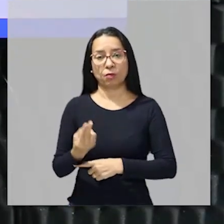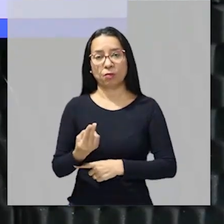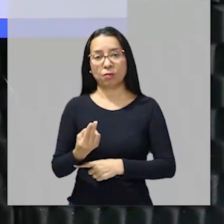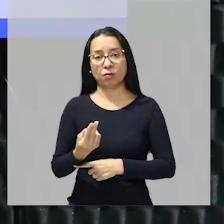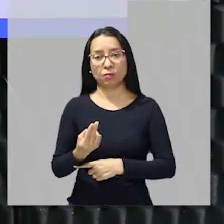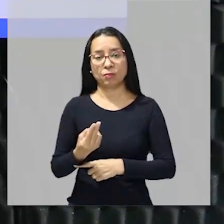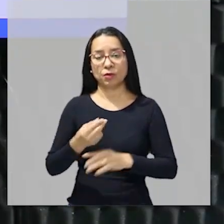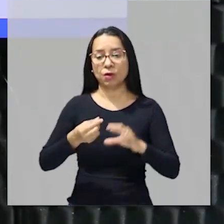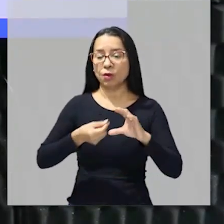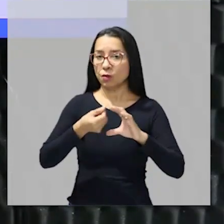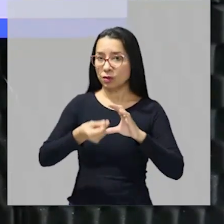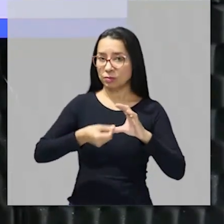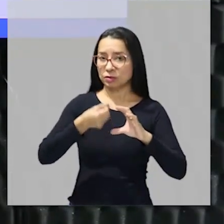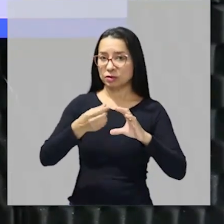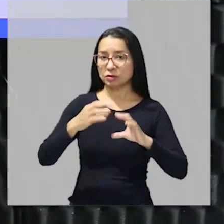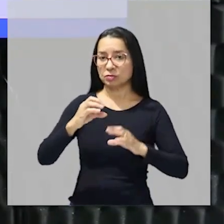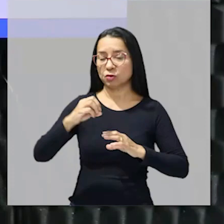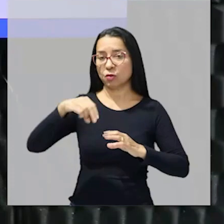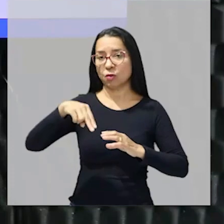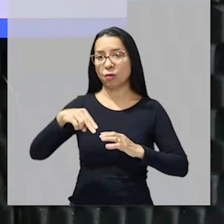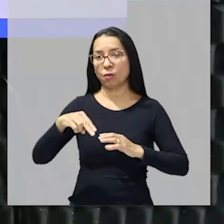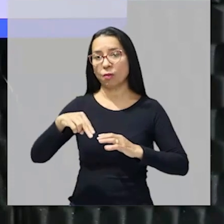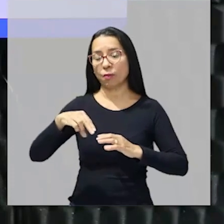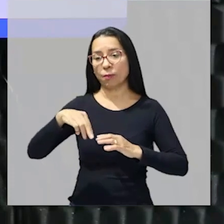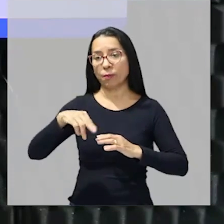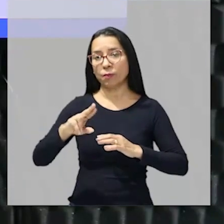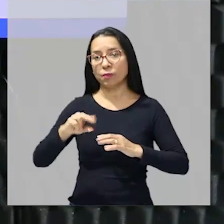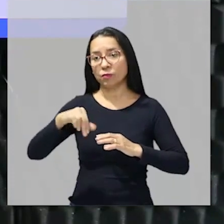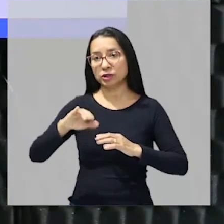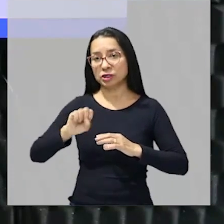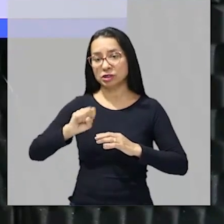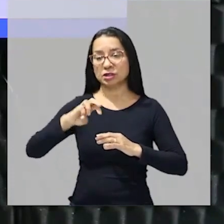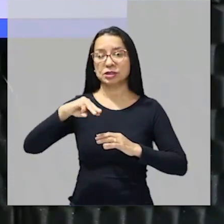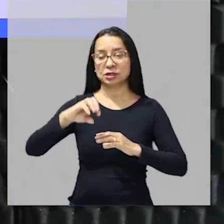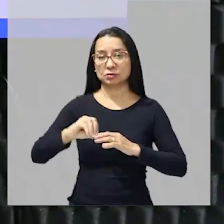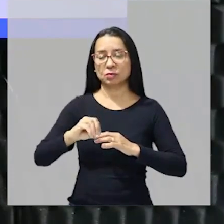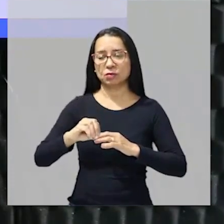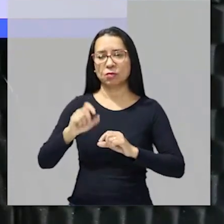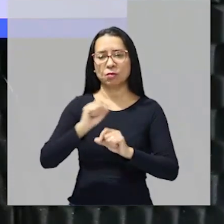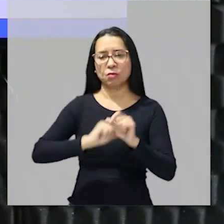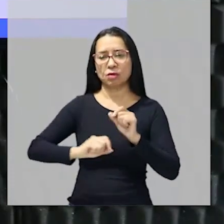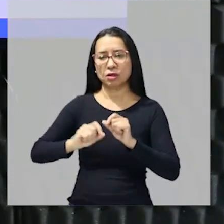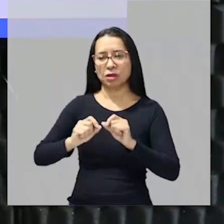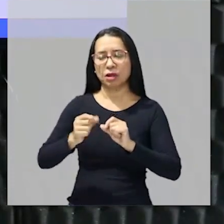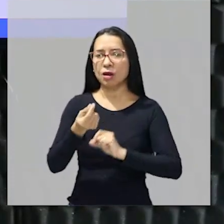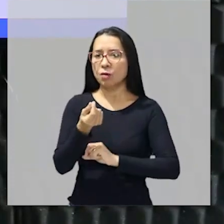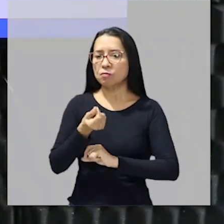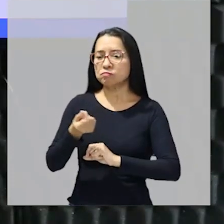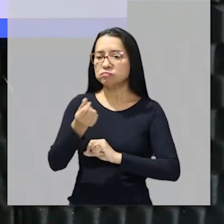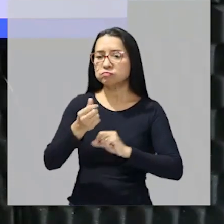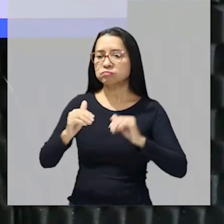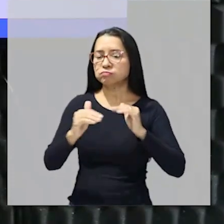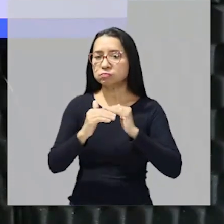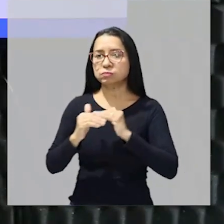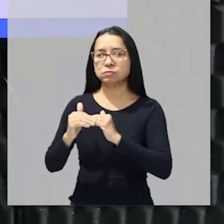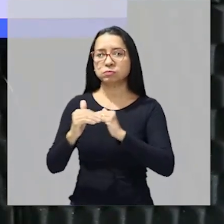o capitalismo e o comunismo, ou o socialismo real. Mas é preciso observar que ele fala também que a Guerra